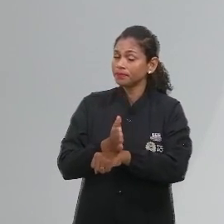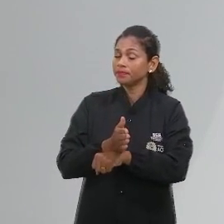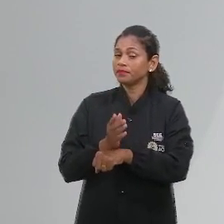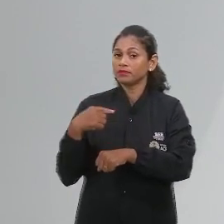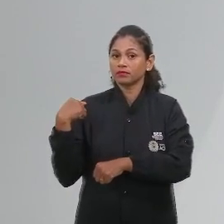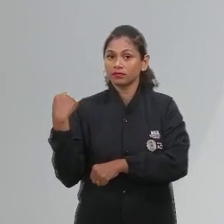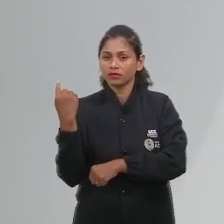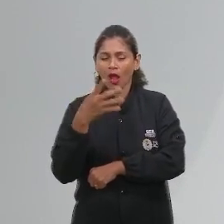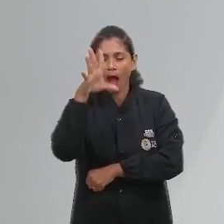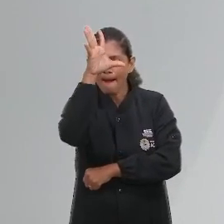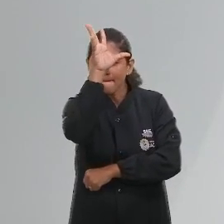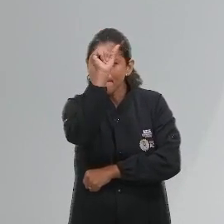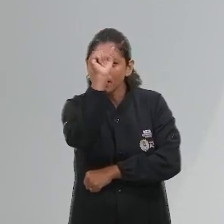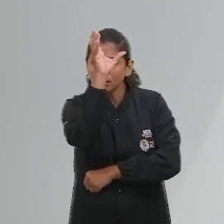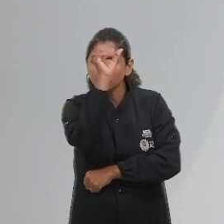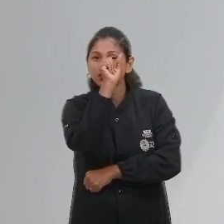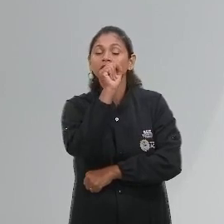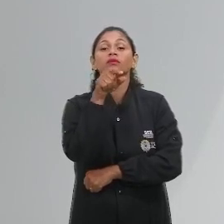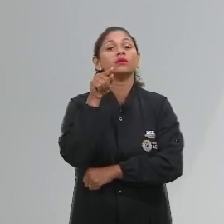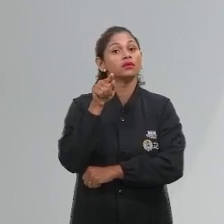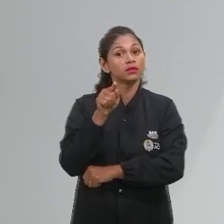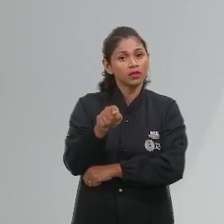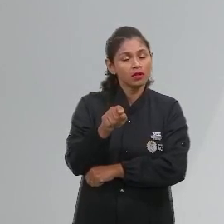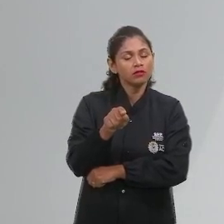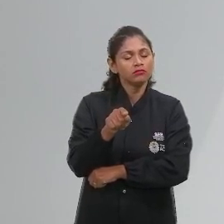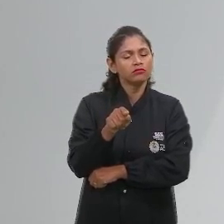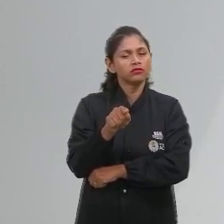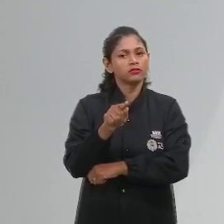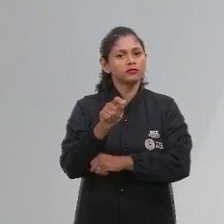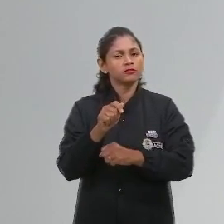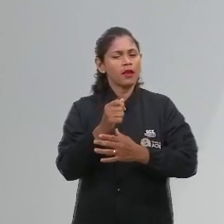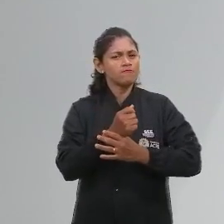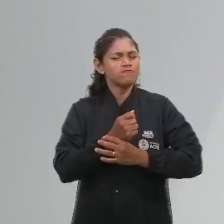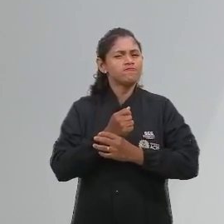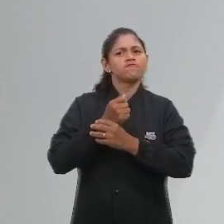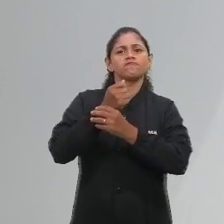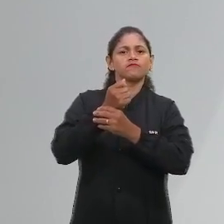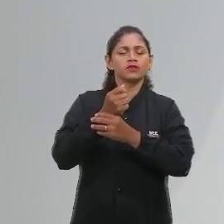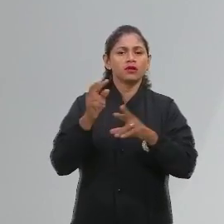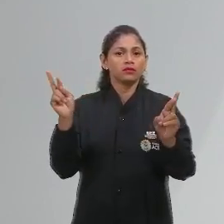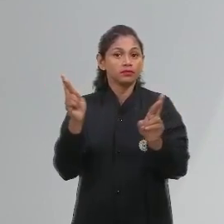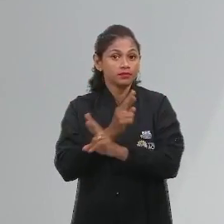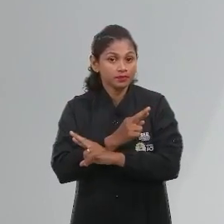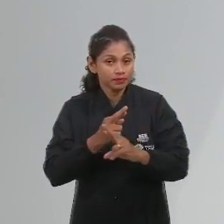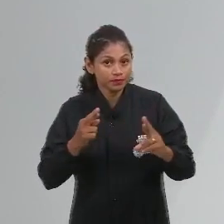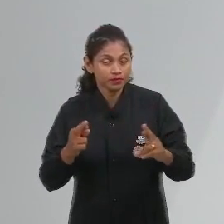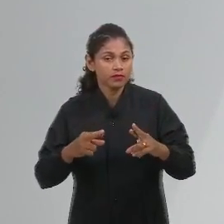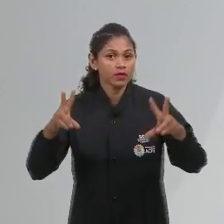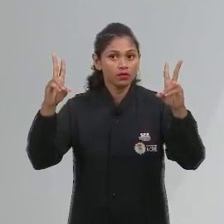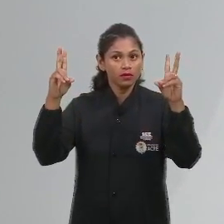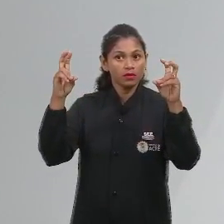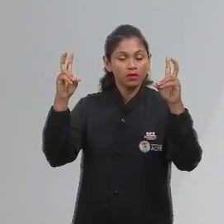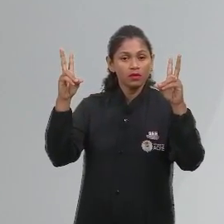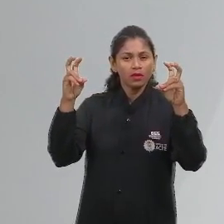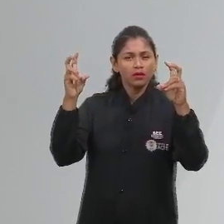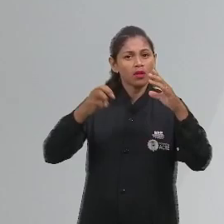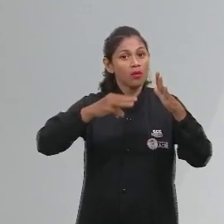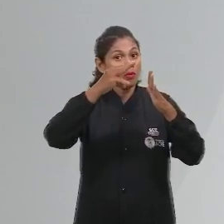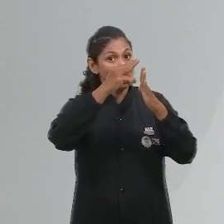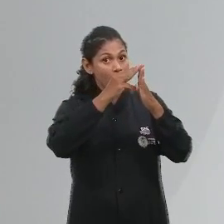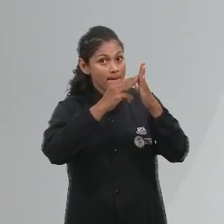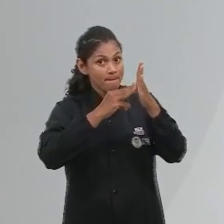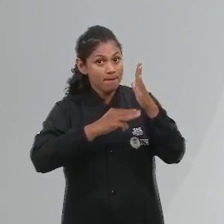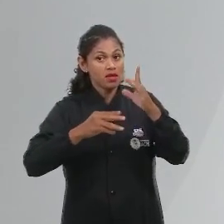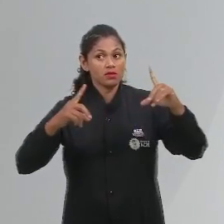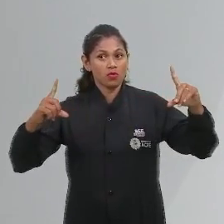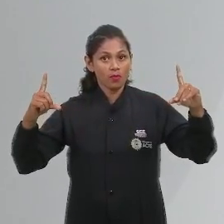iremos aprender, você irá dominar a respeito do método científico. Você já ouviu